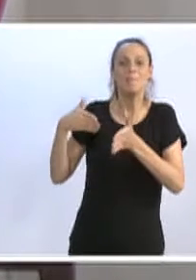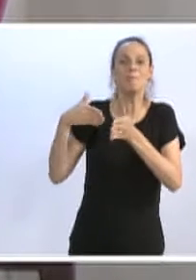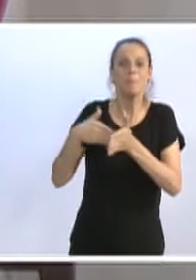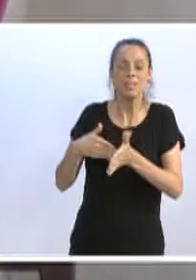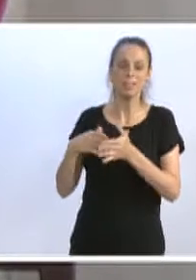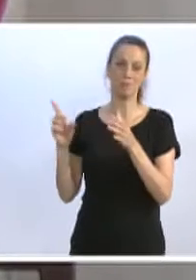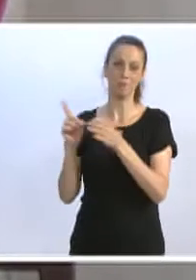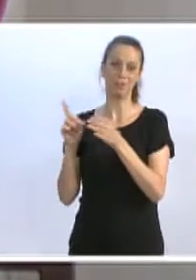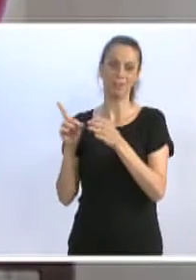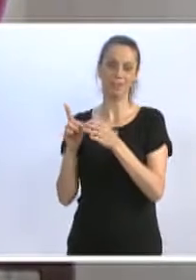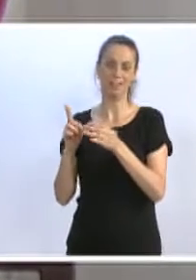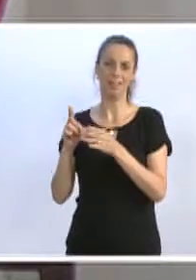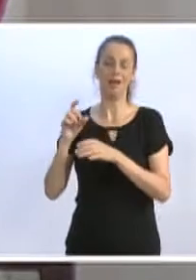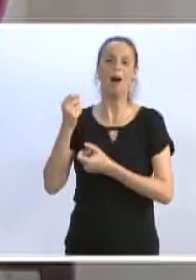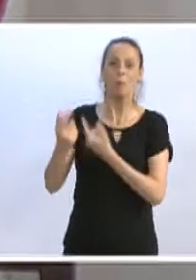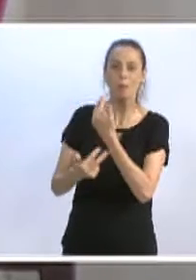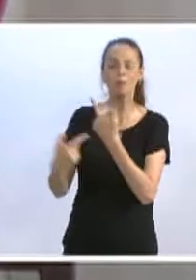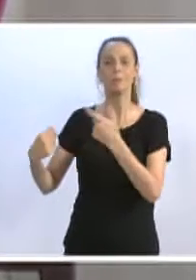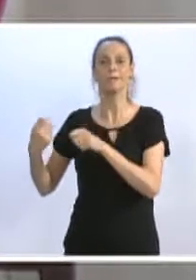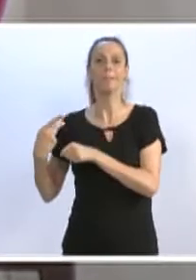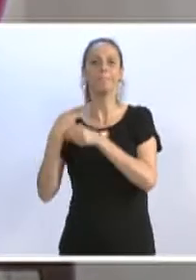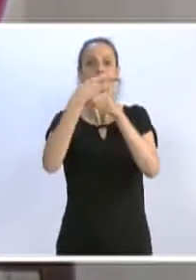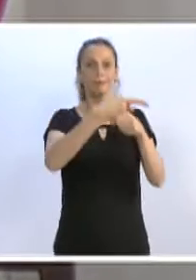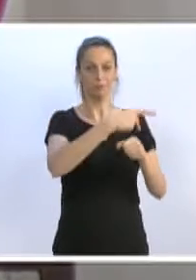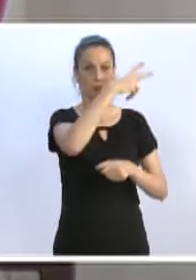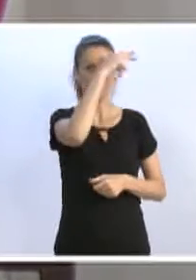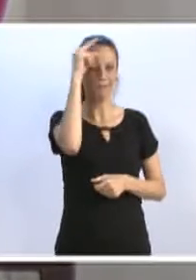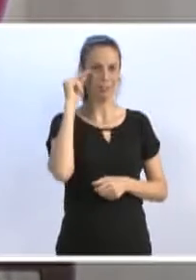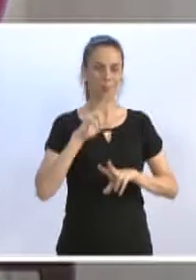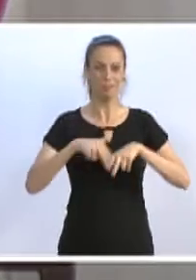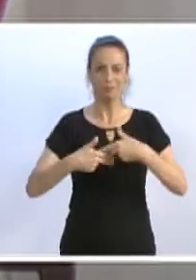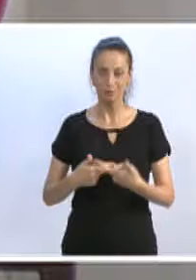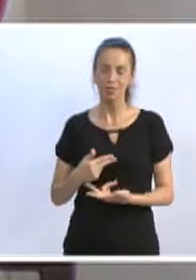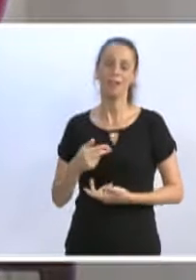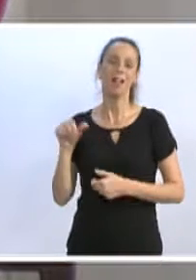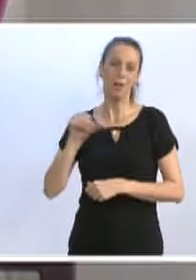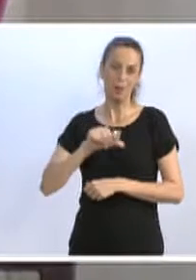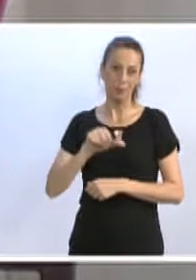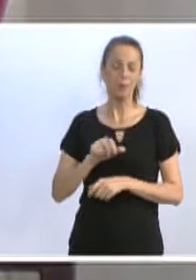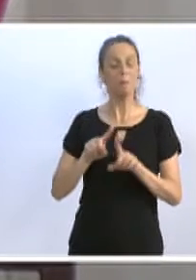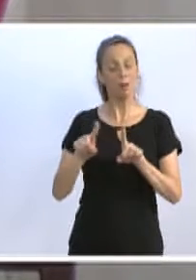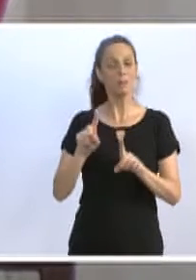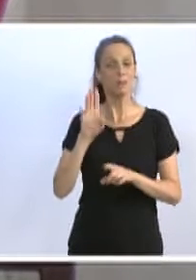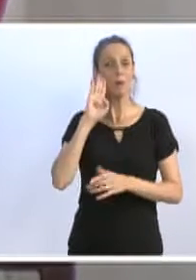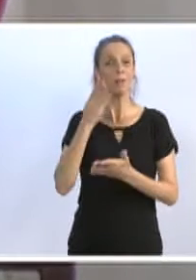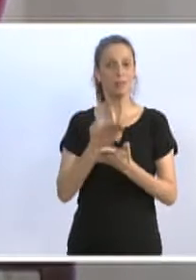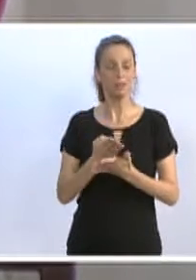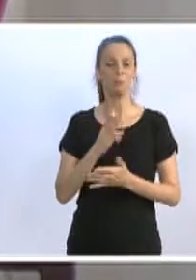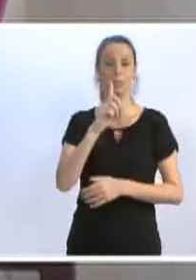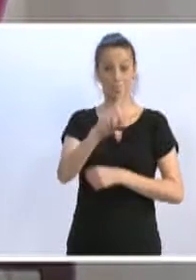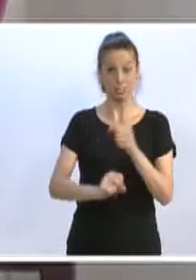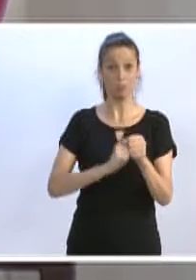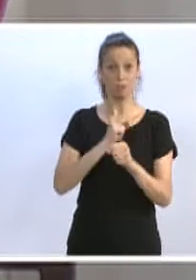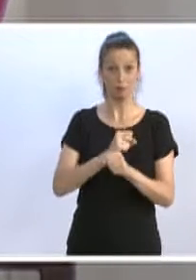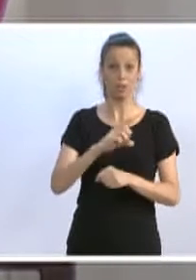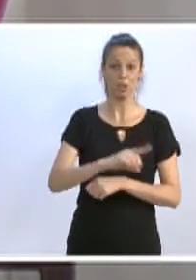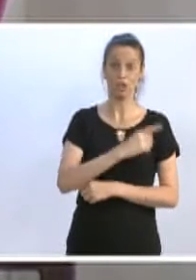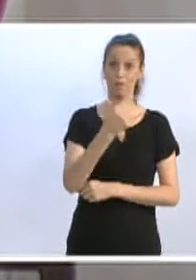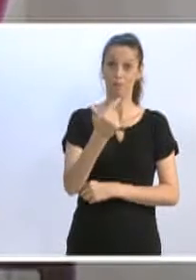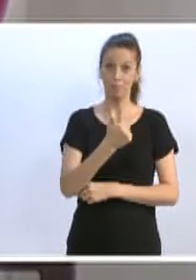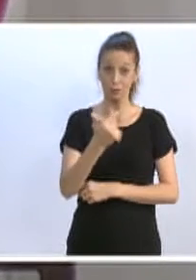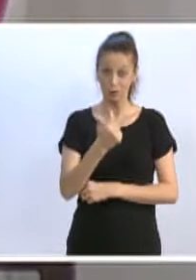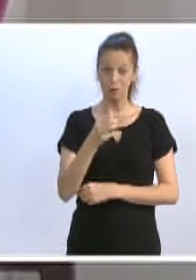costa a respeito do tema e ele também se sensibilizou e eu acredito que nós teremos sim grandes mudanças para esse dia 22 que será o dia da